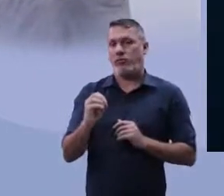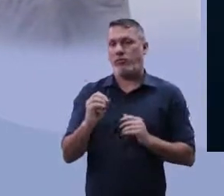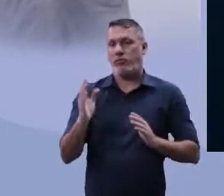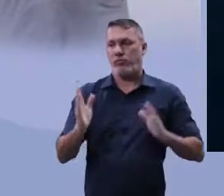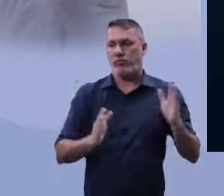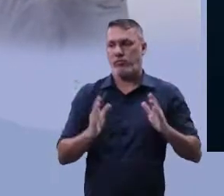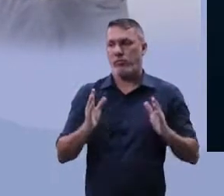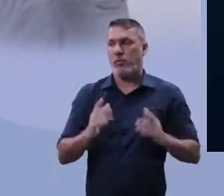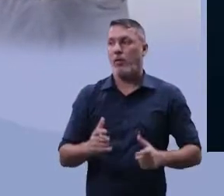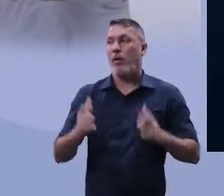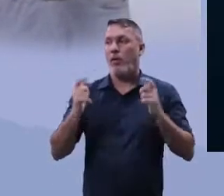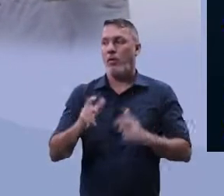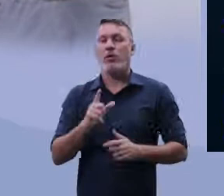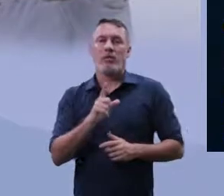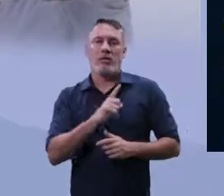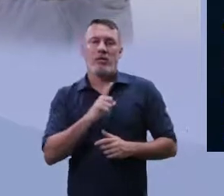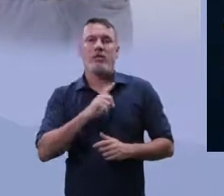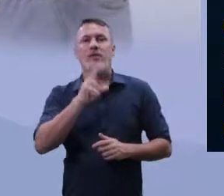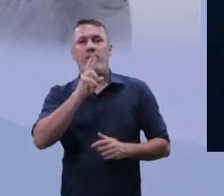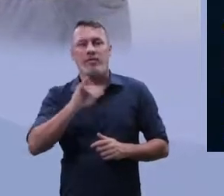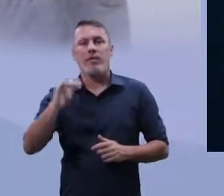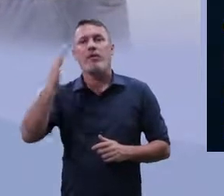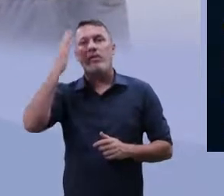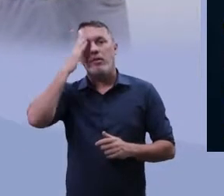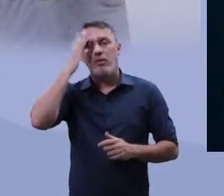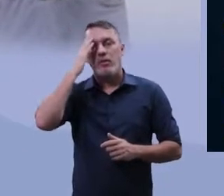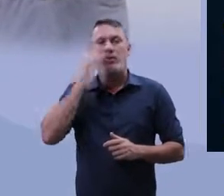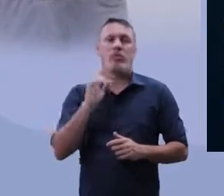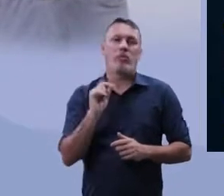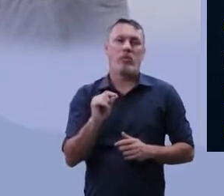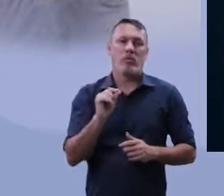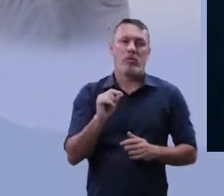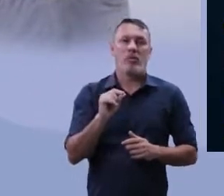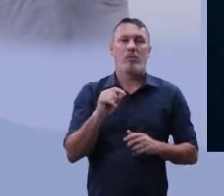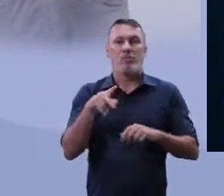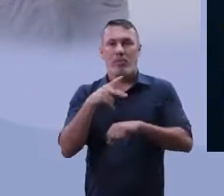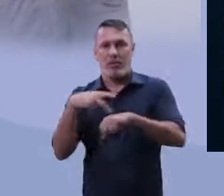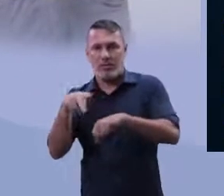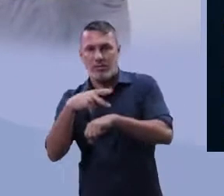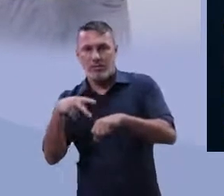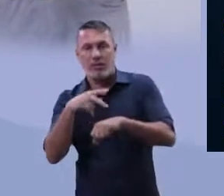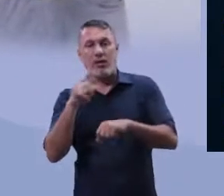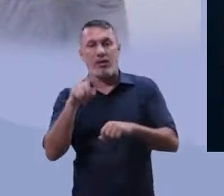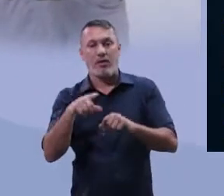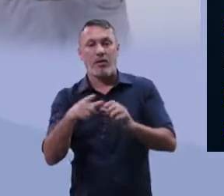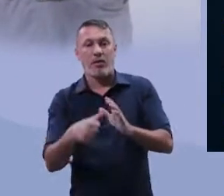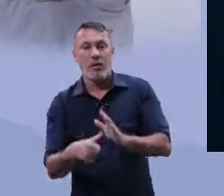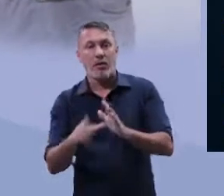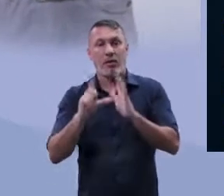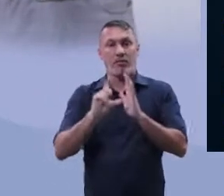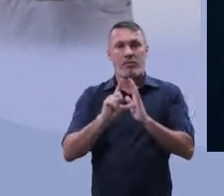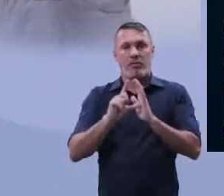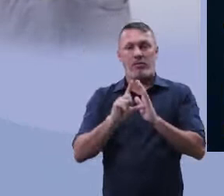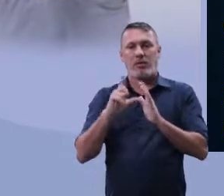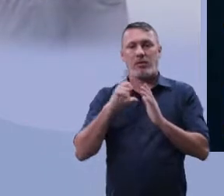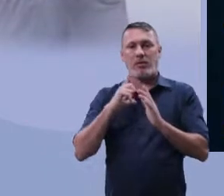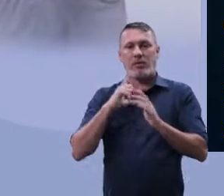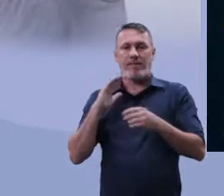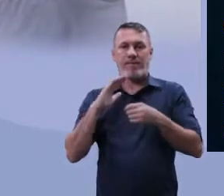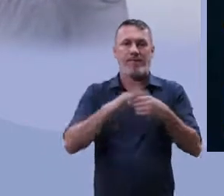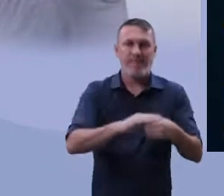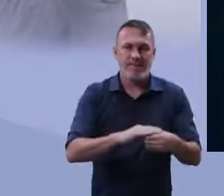XX, né, onde nós vamos começar a entender que os países que antes